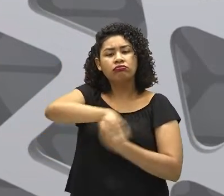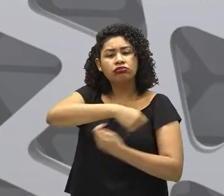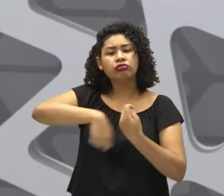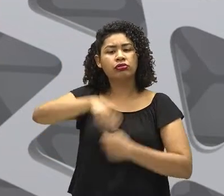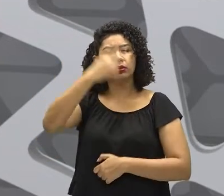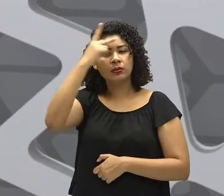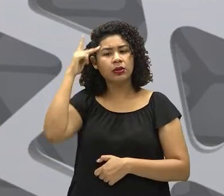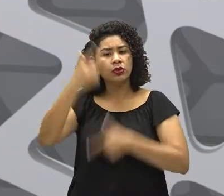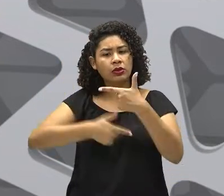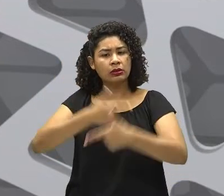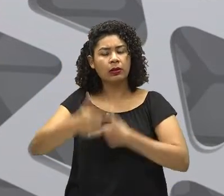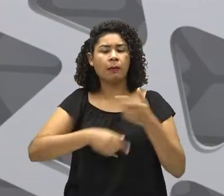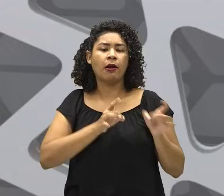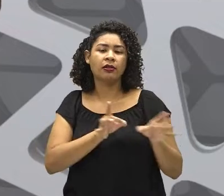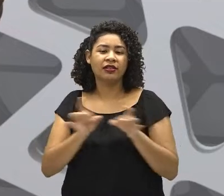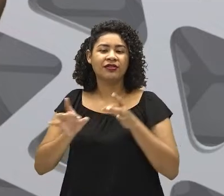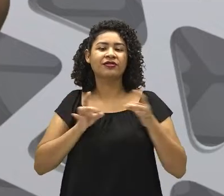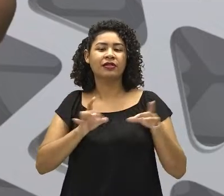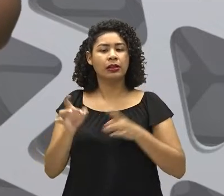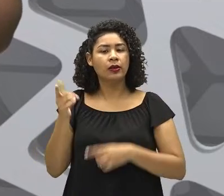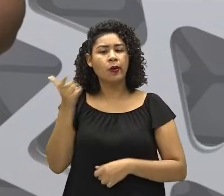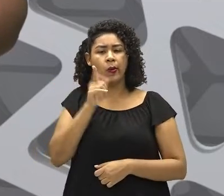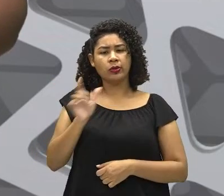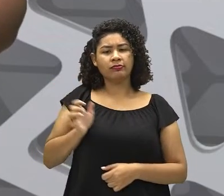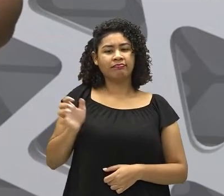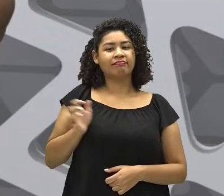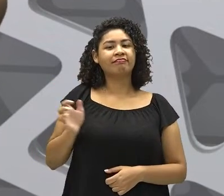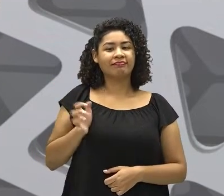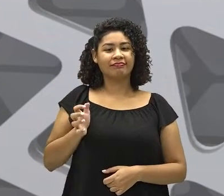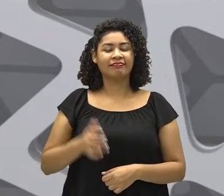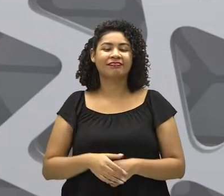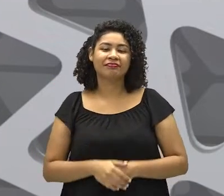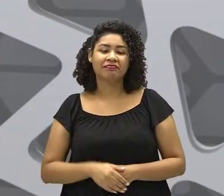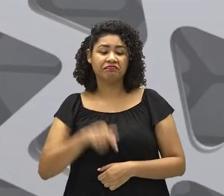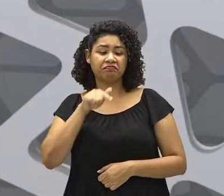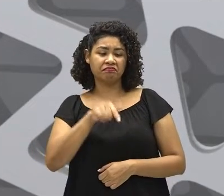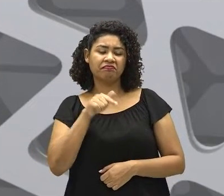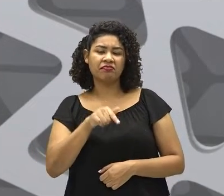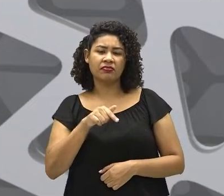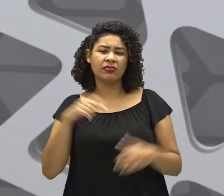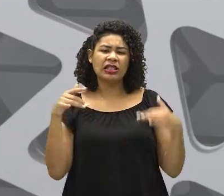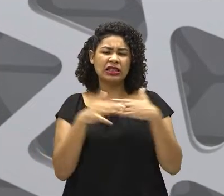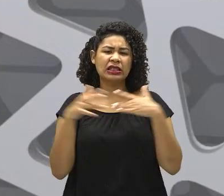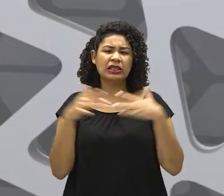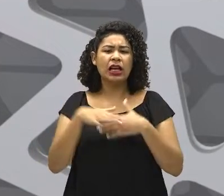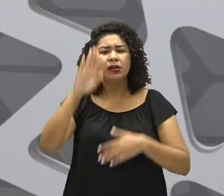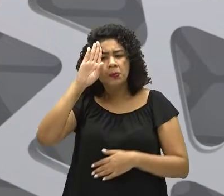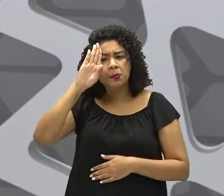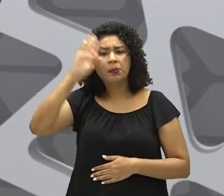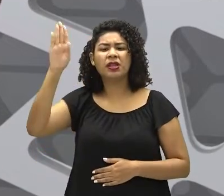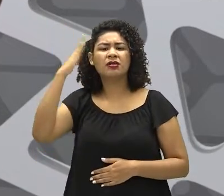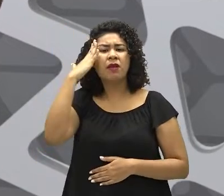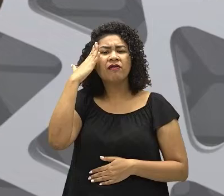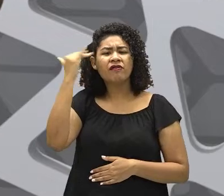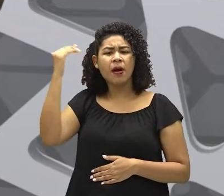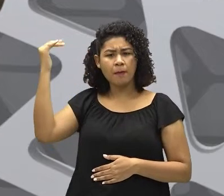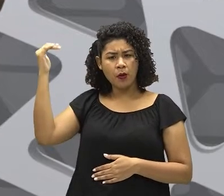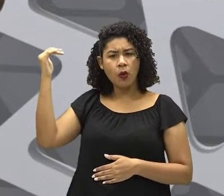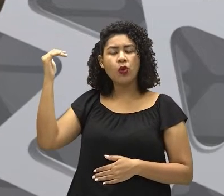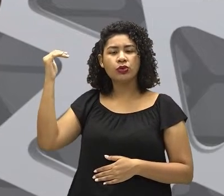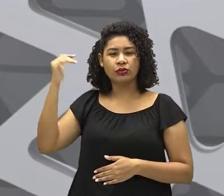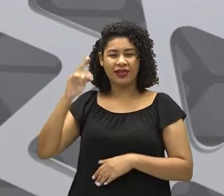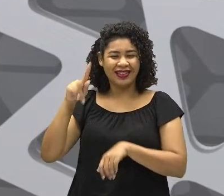o enriquecimento. E dentre essas cidades, né, que foi mais marcante nesse momento, nós vamos ver